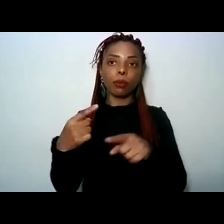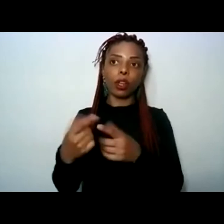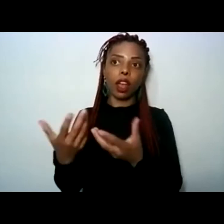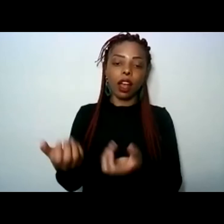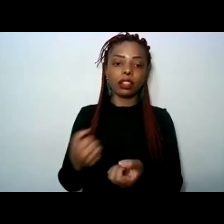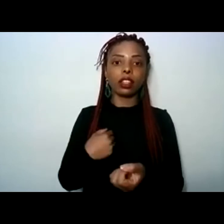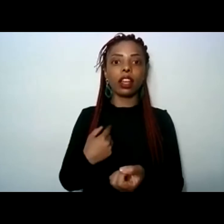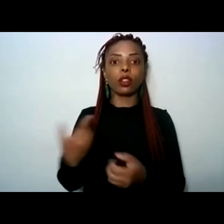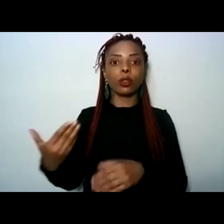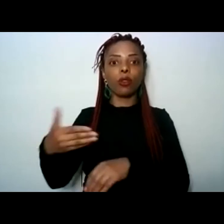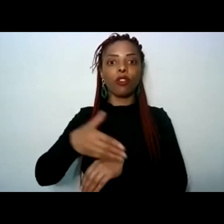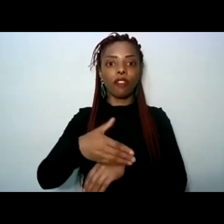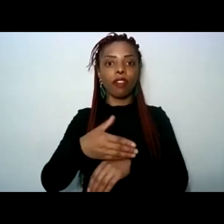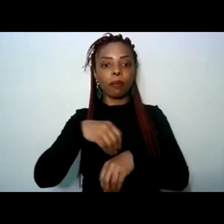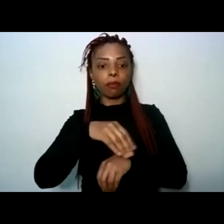apresentação.